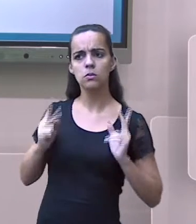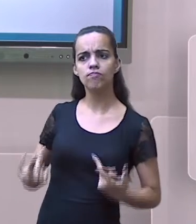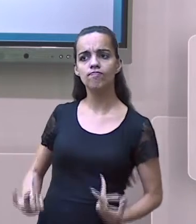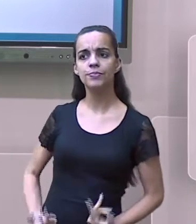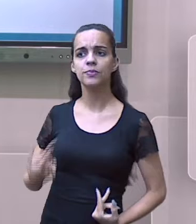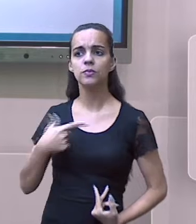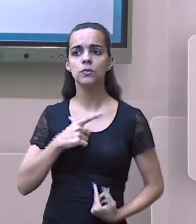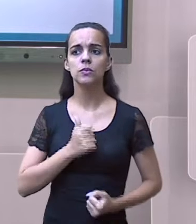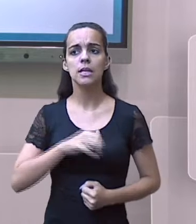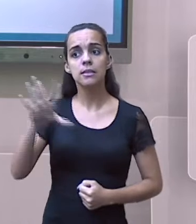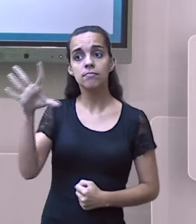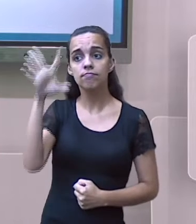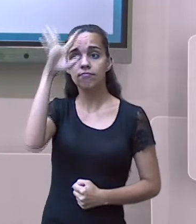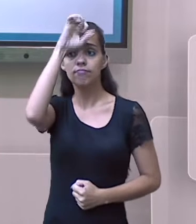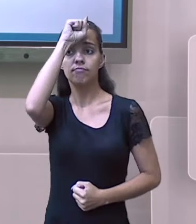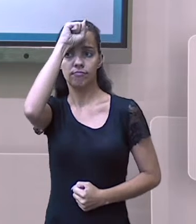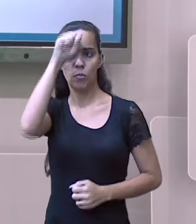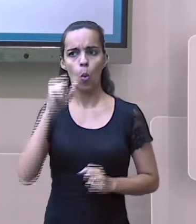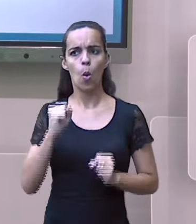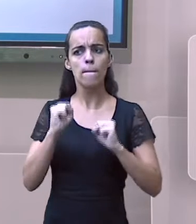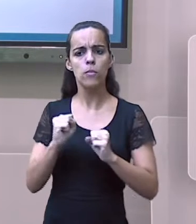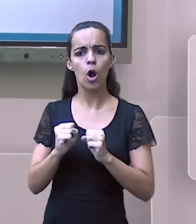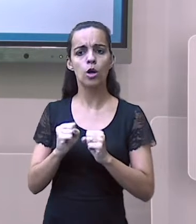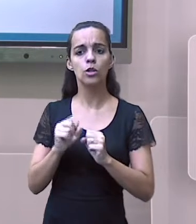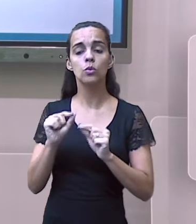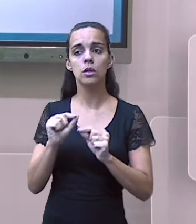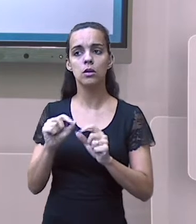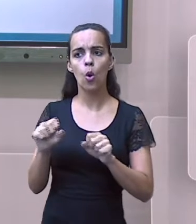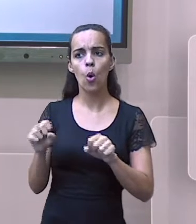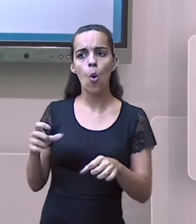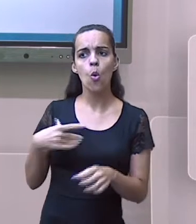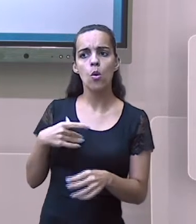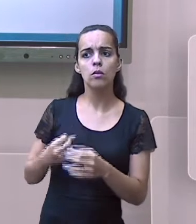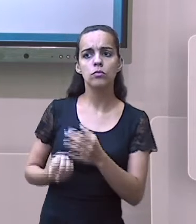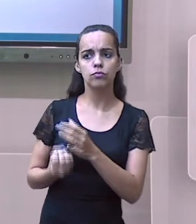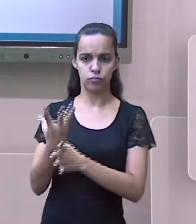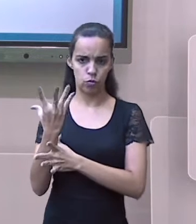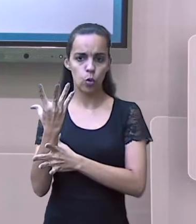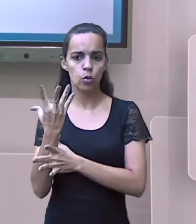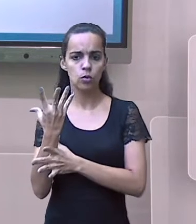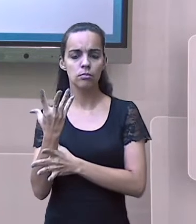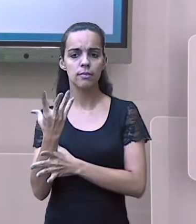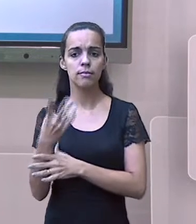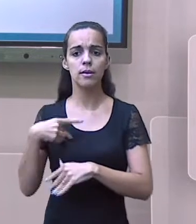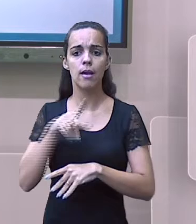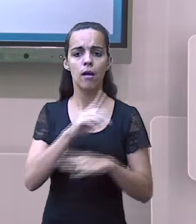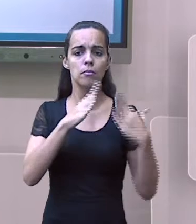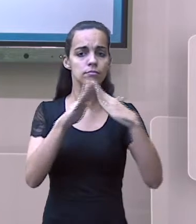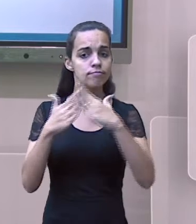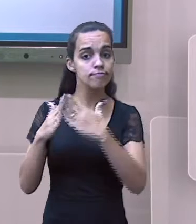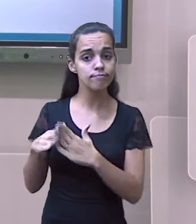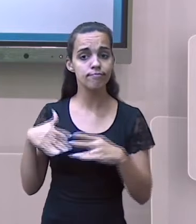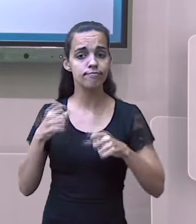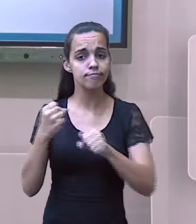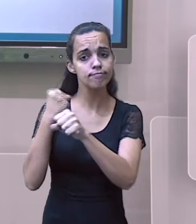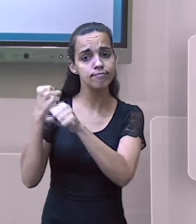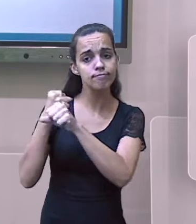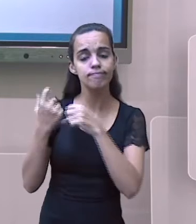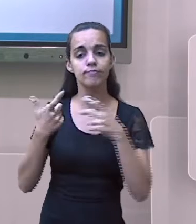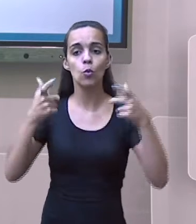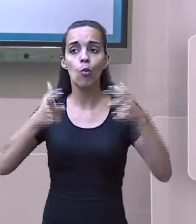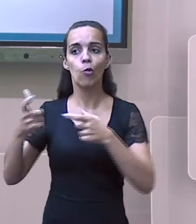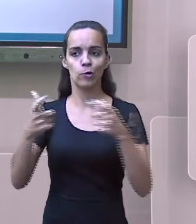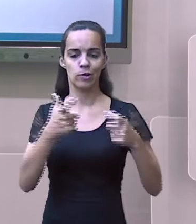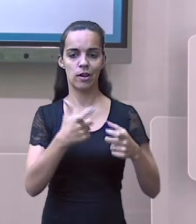eles aprenderam que podia criar moradias para se adaptar a diferentes climas. Esse foi um